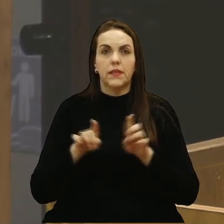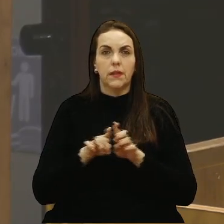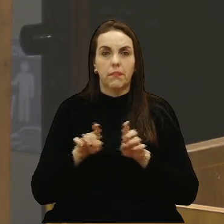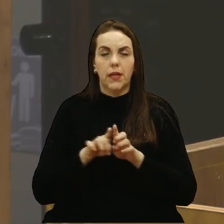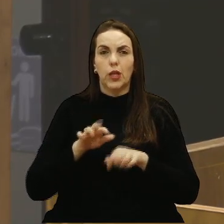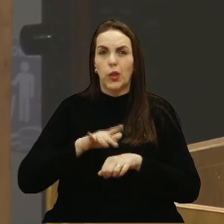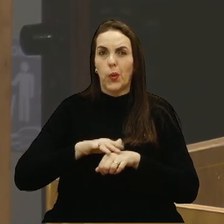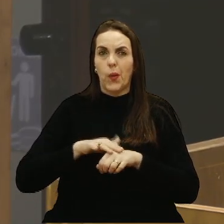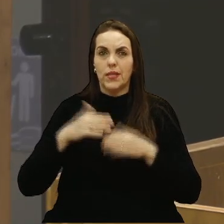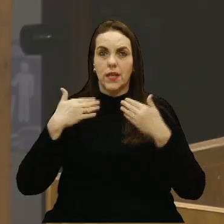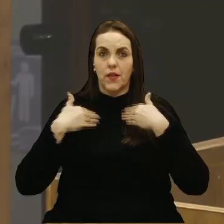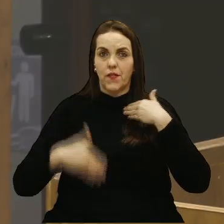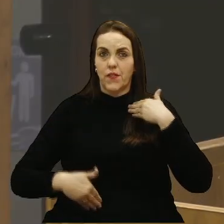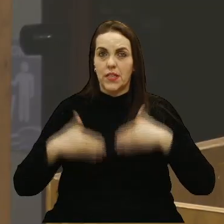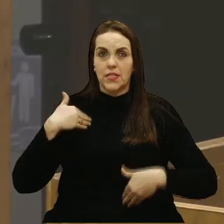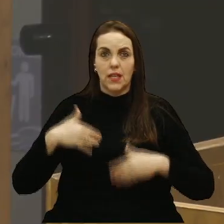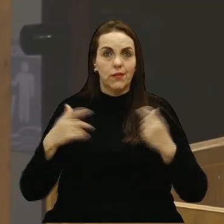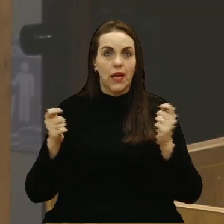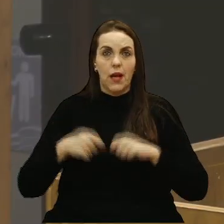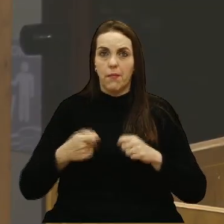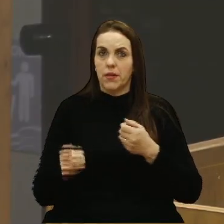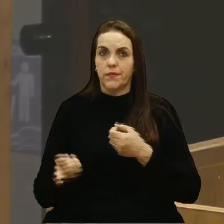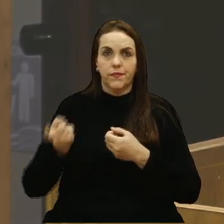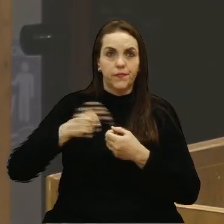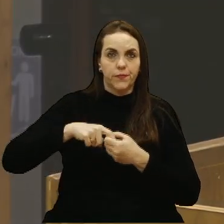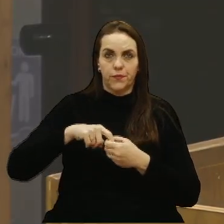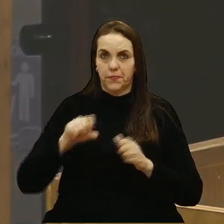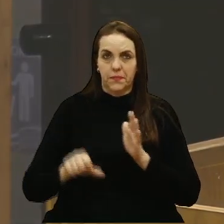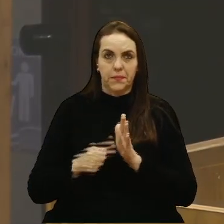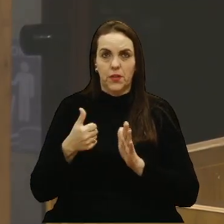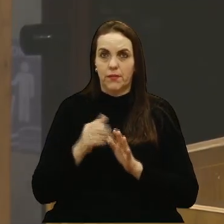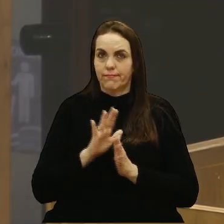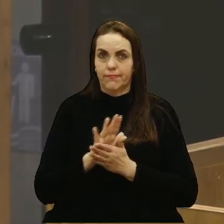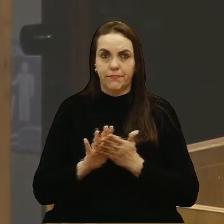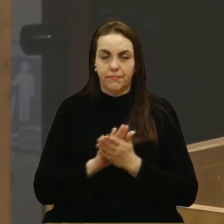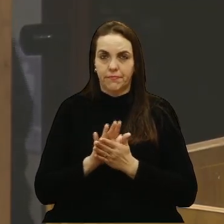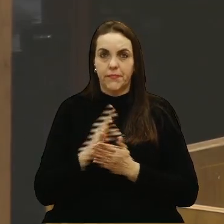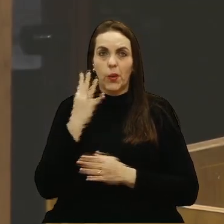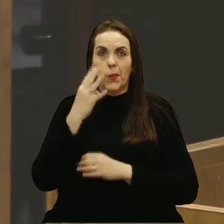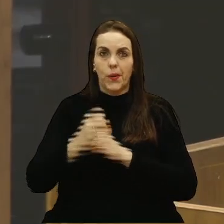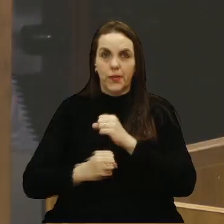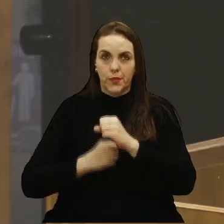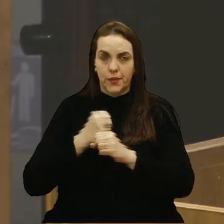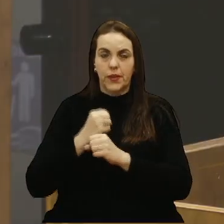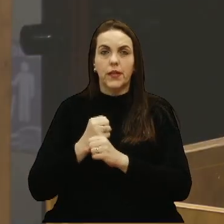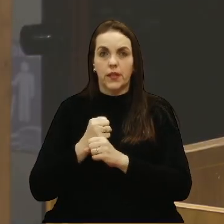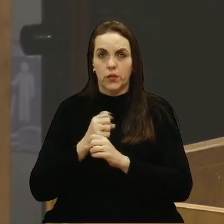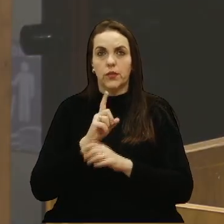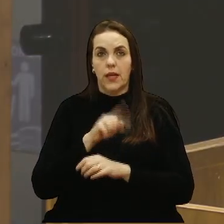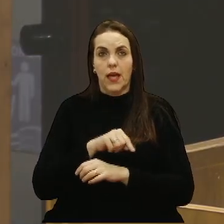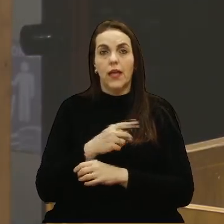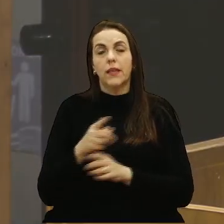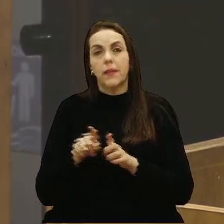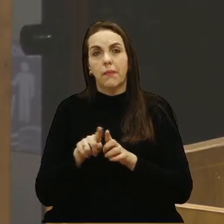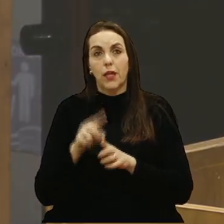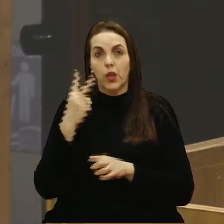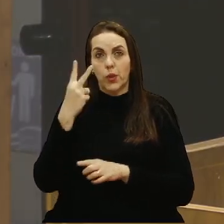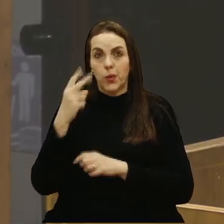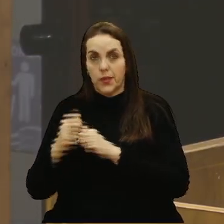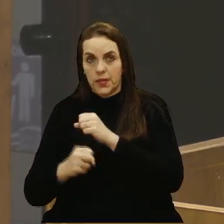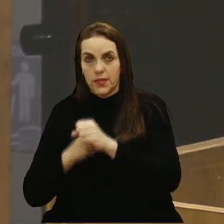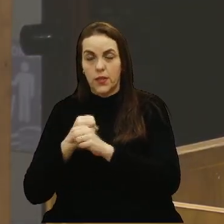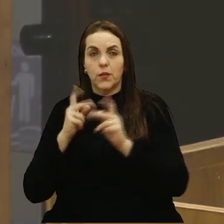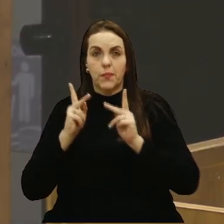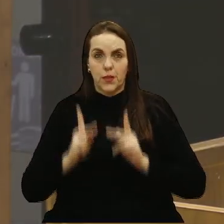física incapacitante de caráter irreversível. A cada 4 anos, e no caso das doenças severas, a cada 2, as pessoas tinham que se direcionar